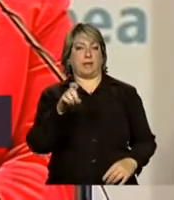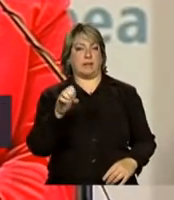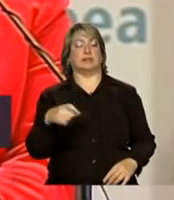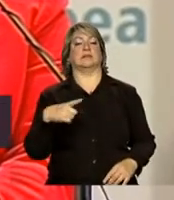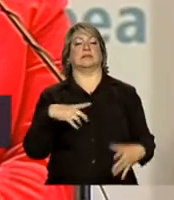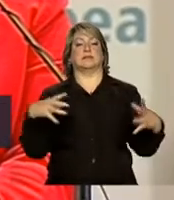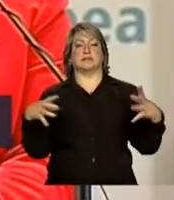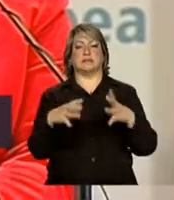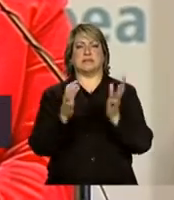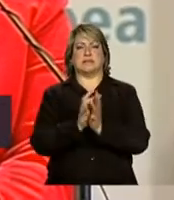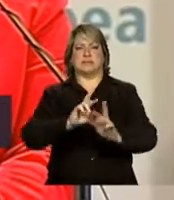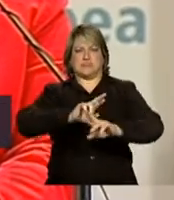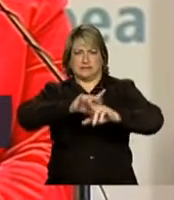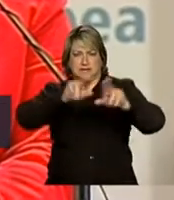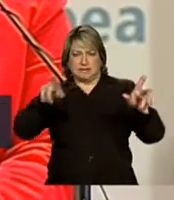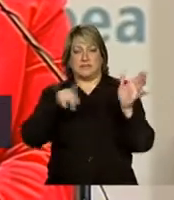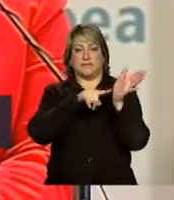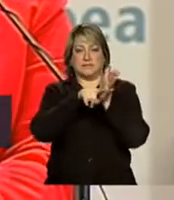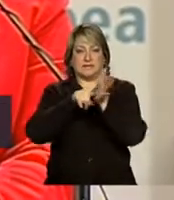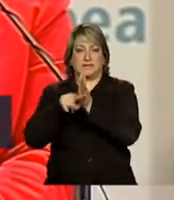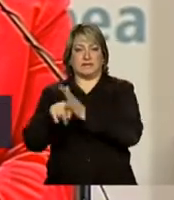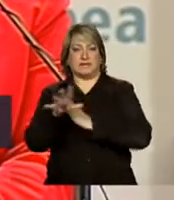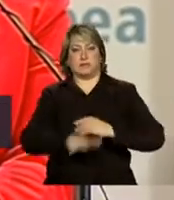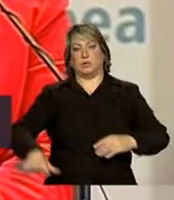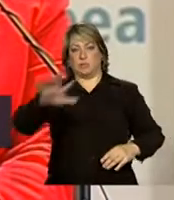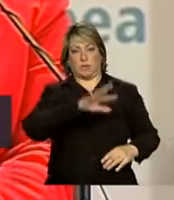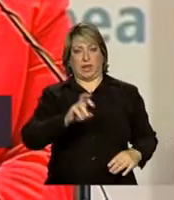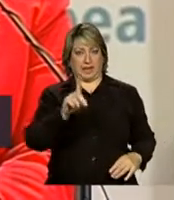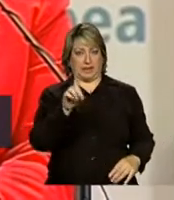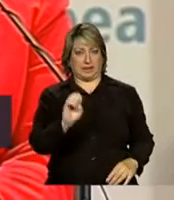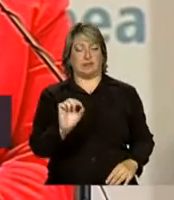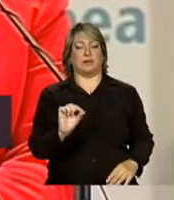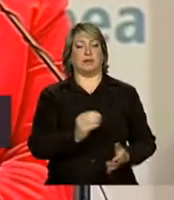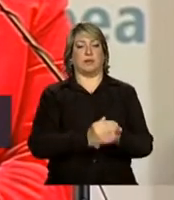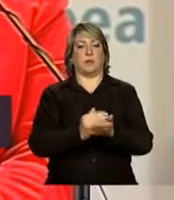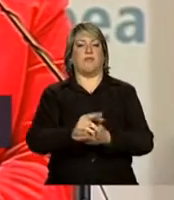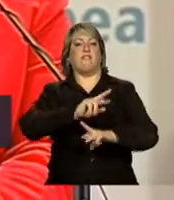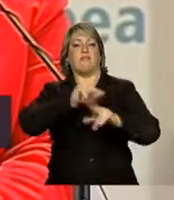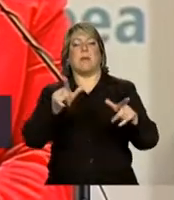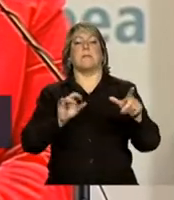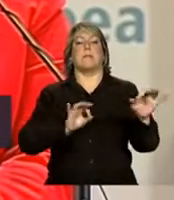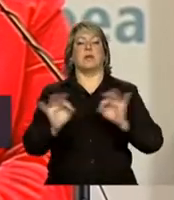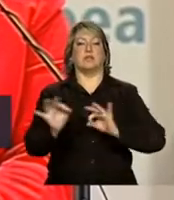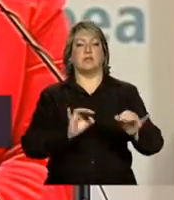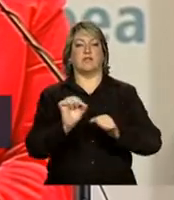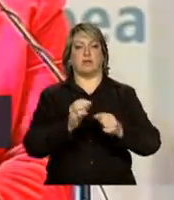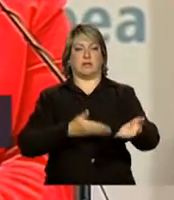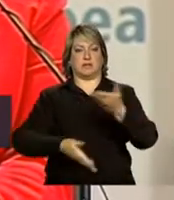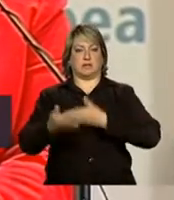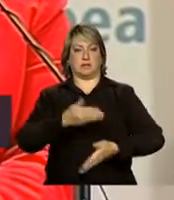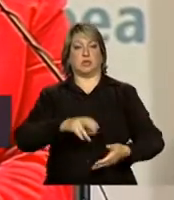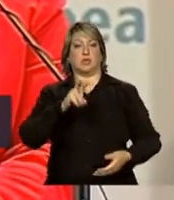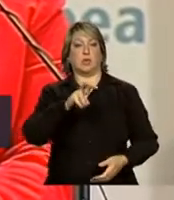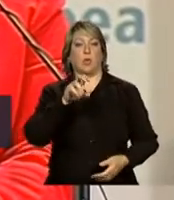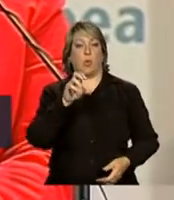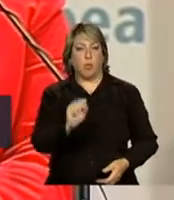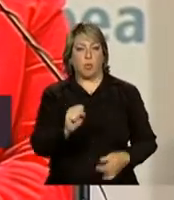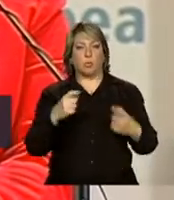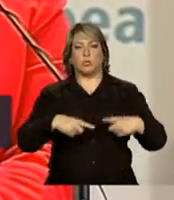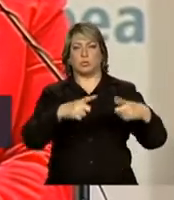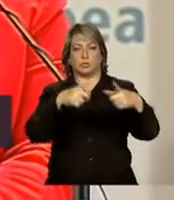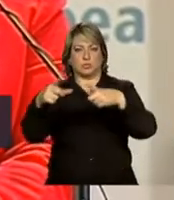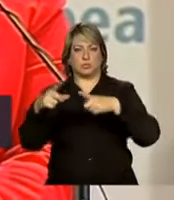de uma extensa plataforma de pesquisa em rede a partir de vários projetos articulados com 58